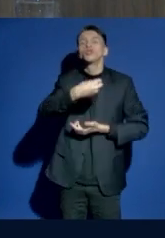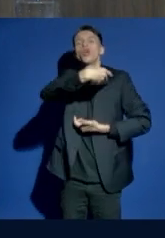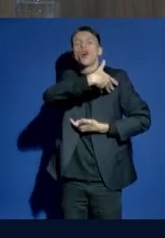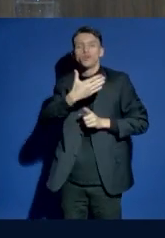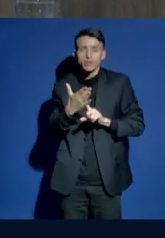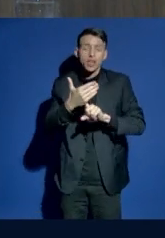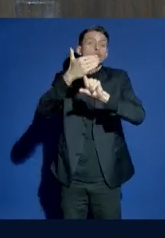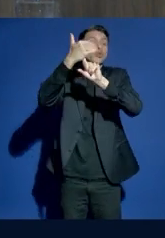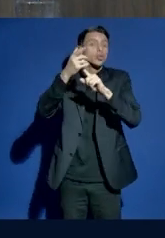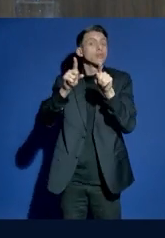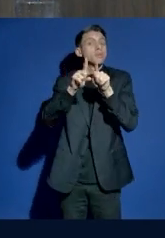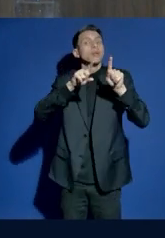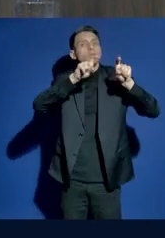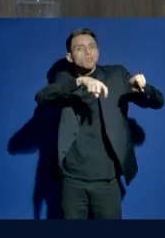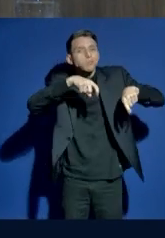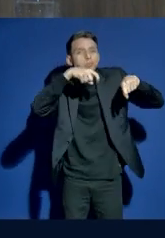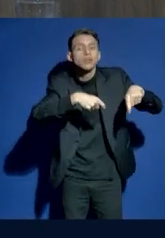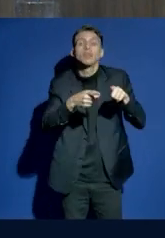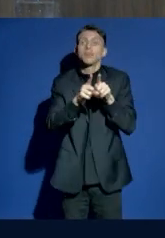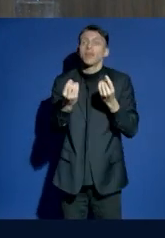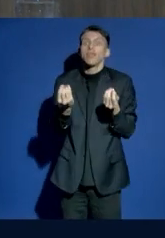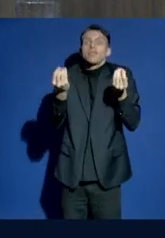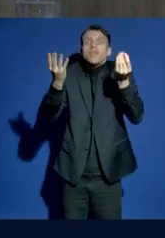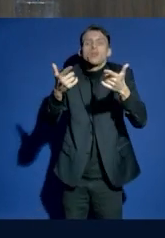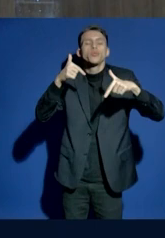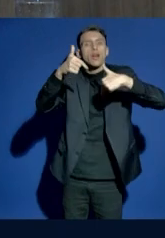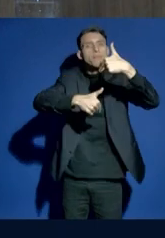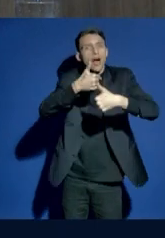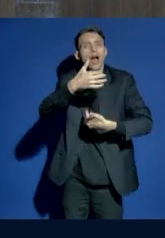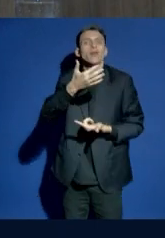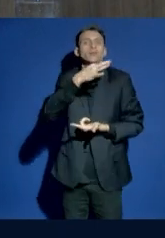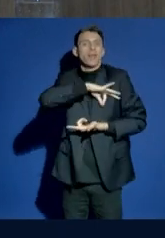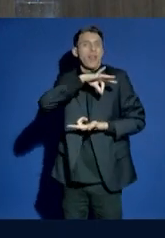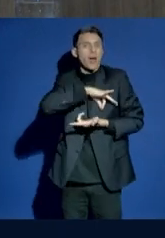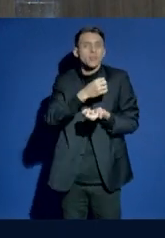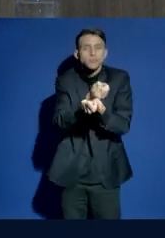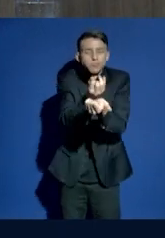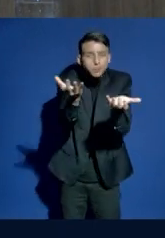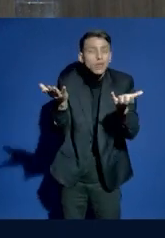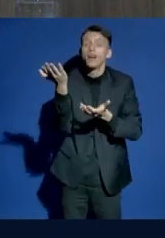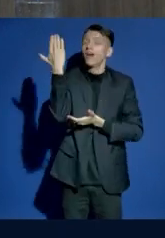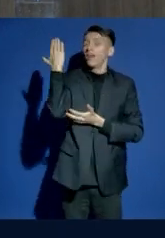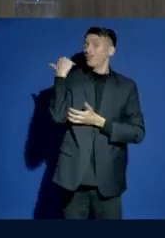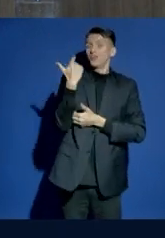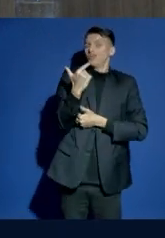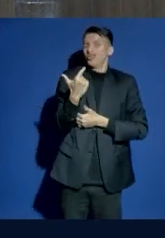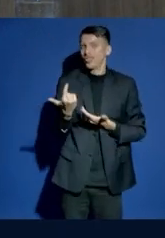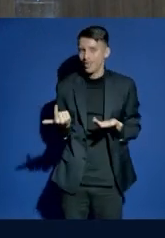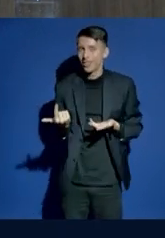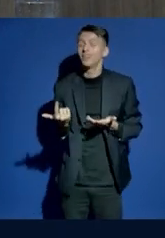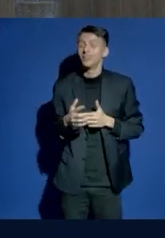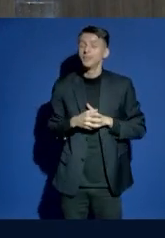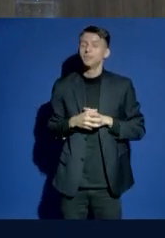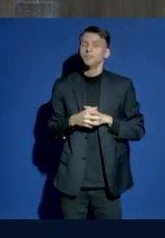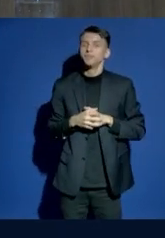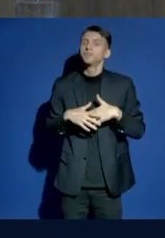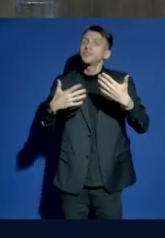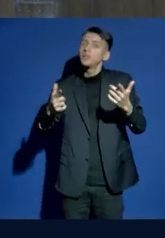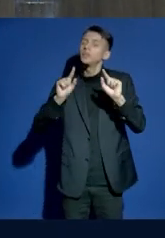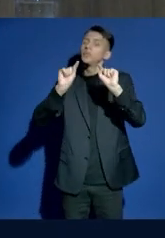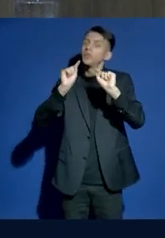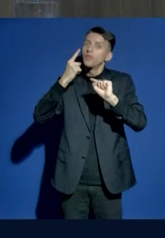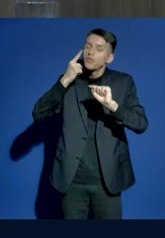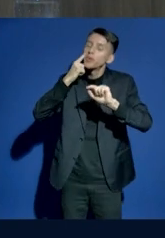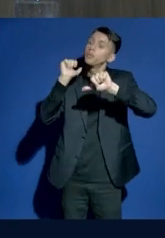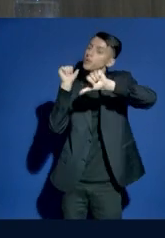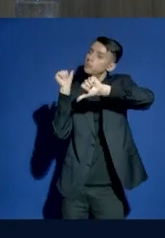investimento em tecnologia, muita geração de emprego qualificado na indústria, que antes não existia. Só no setor primário, né? Então, a gente viu